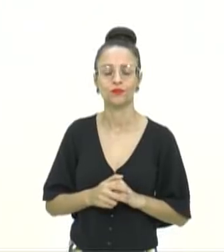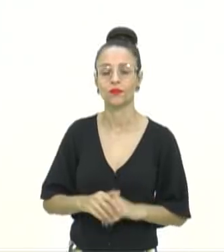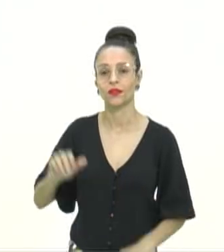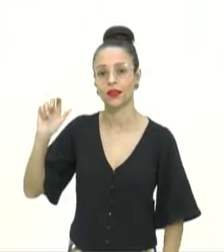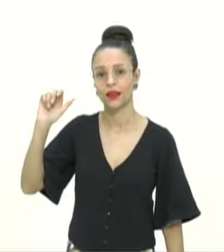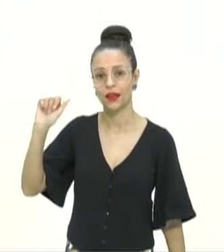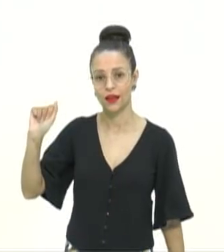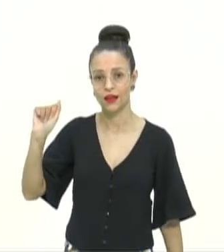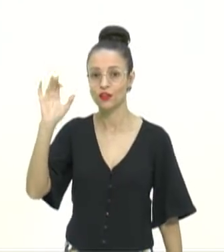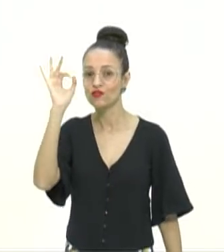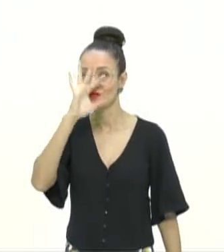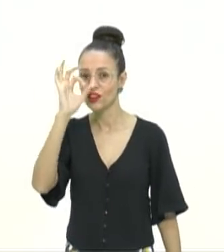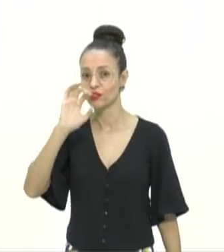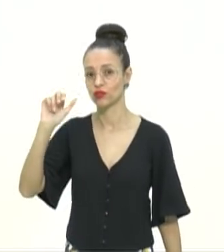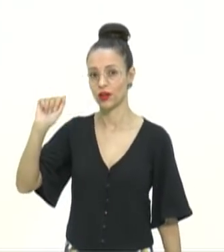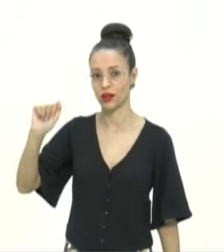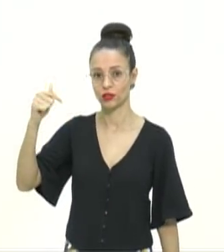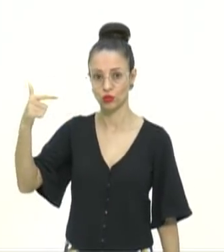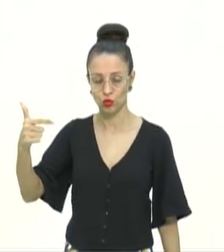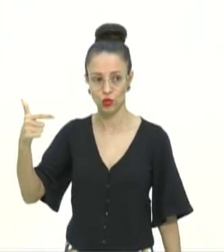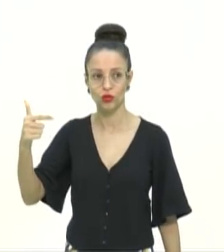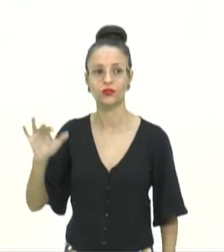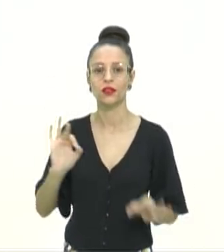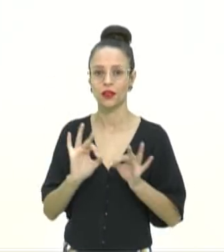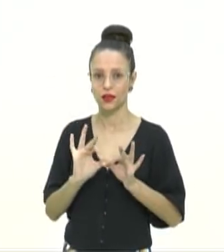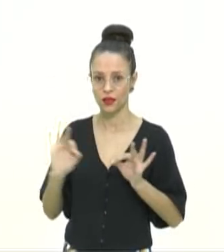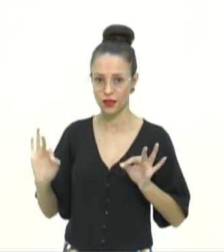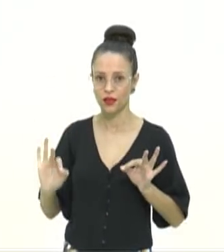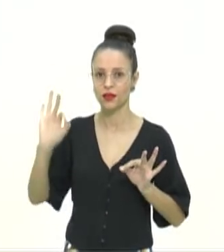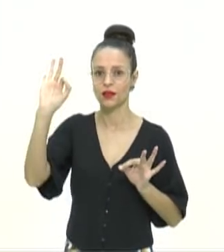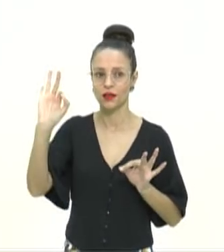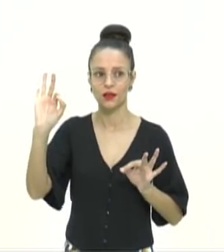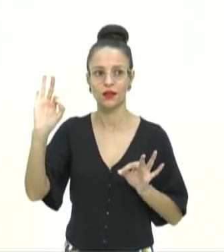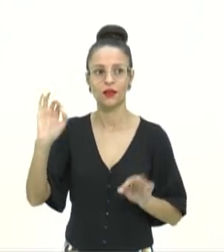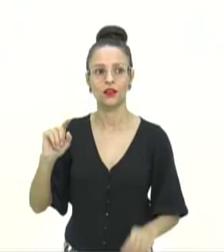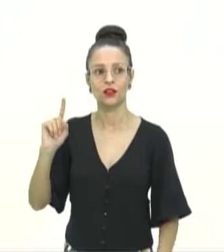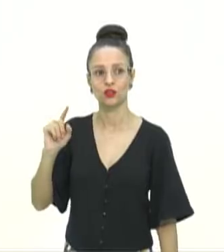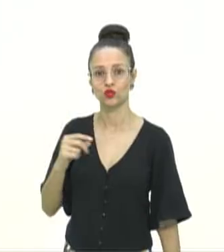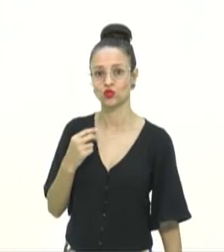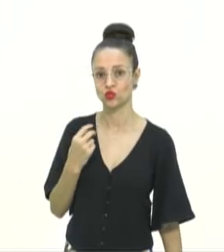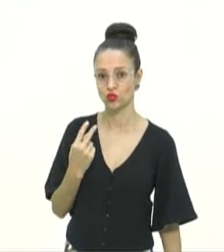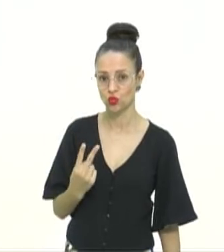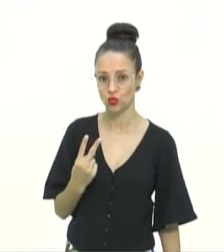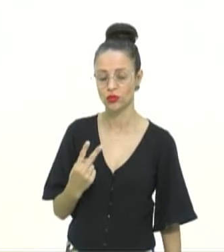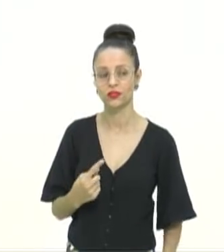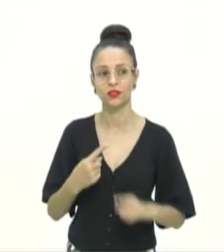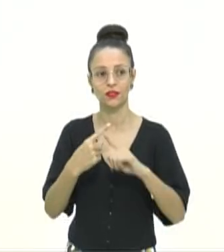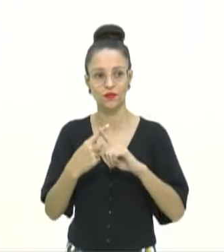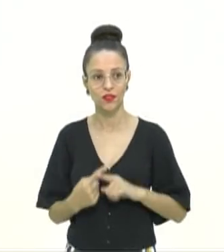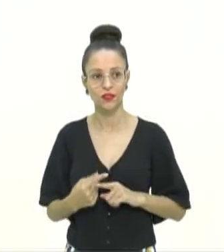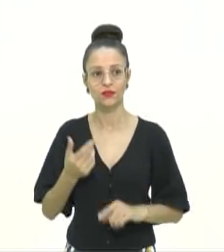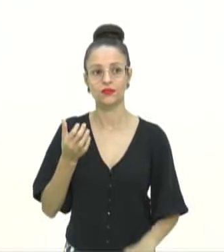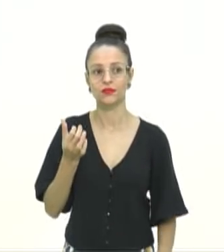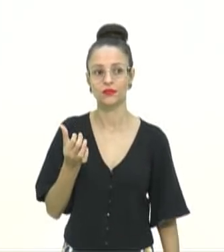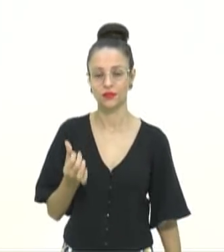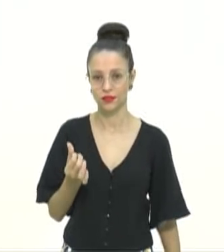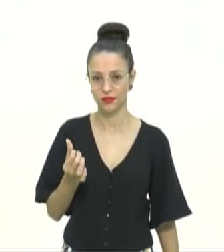do verdinho, A2, base vezes altura. A base é 2, a altura